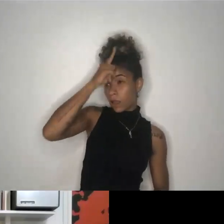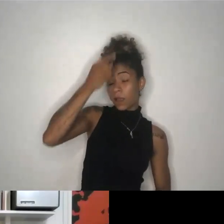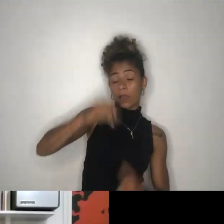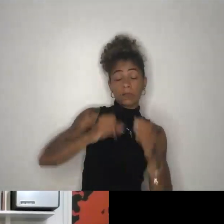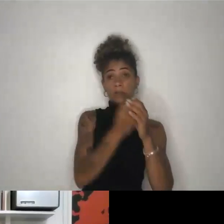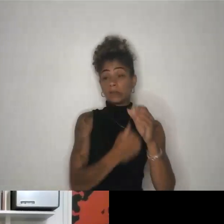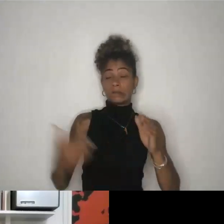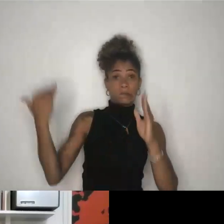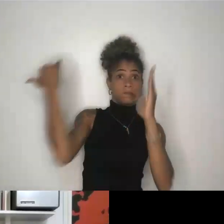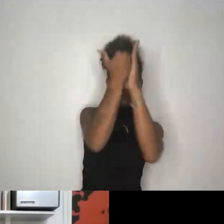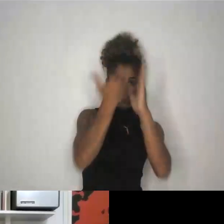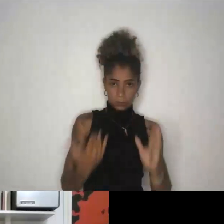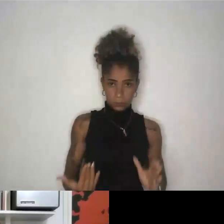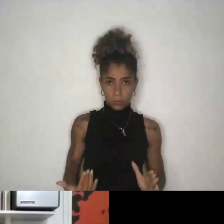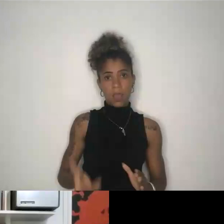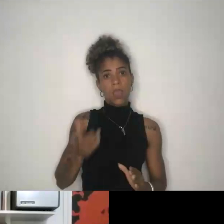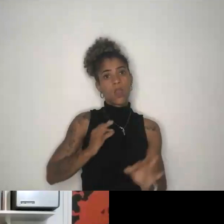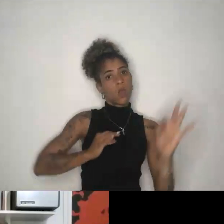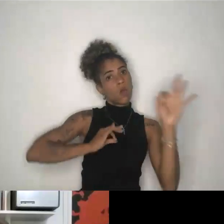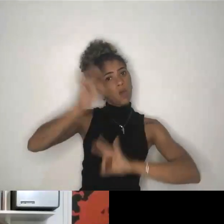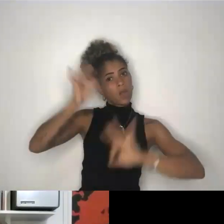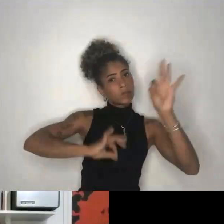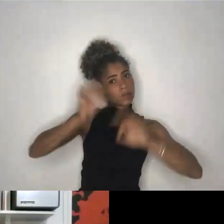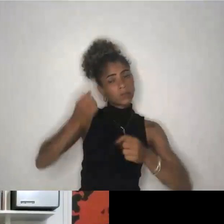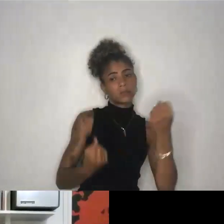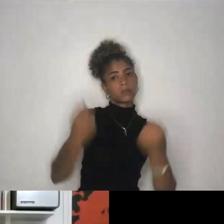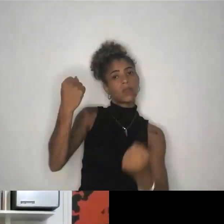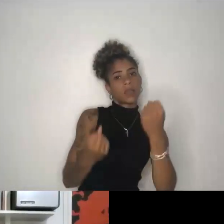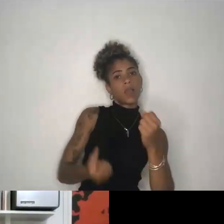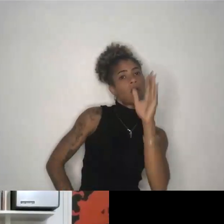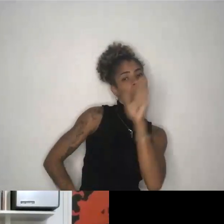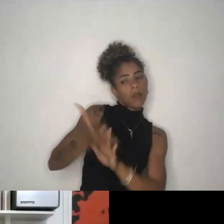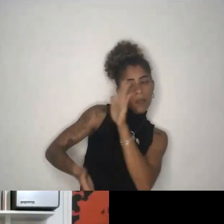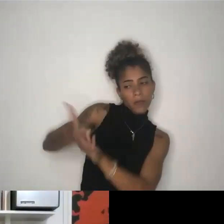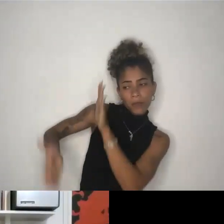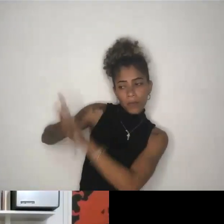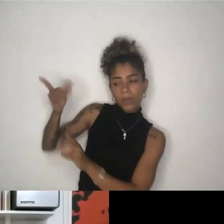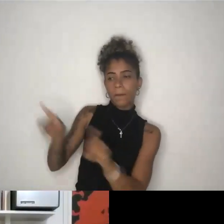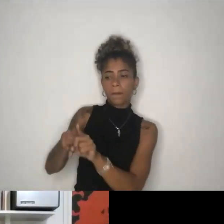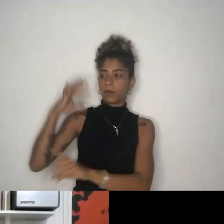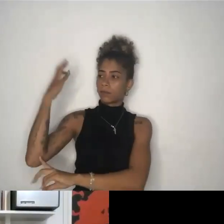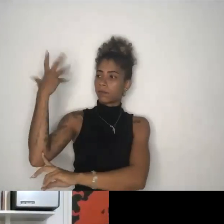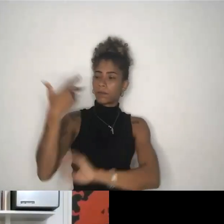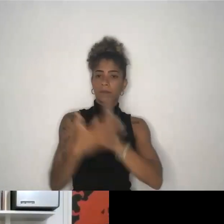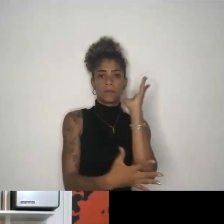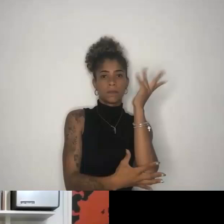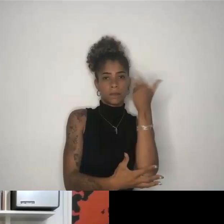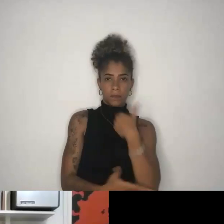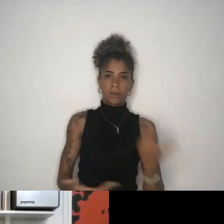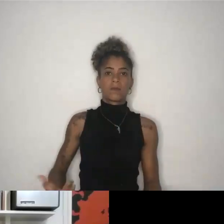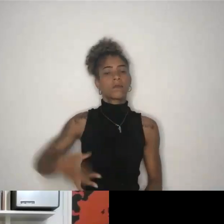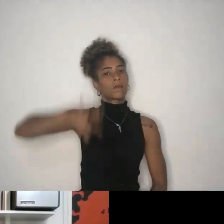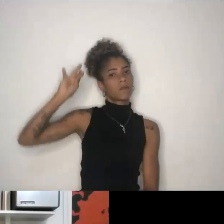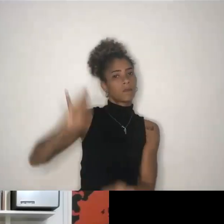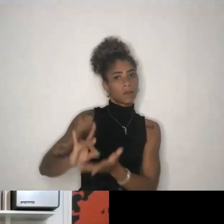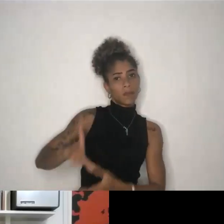eu montei esse carro eu sempre gostei muito de viagem e de natureza Então cara realmente eu